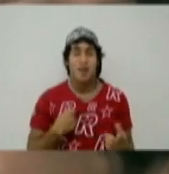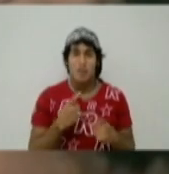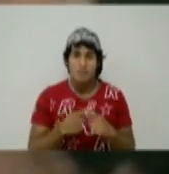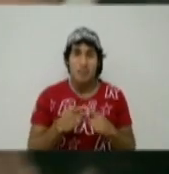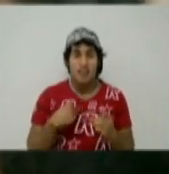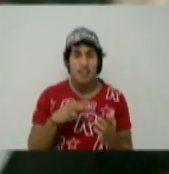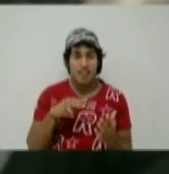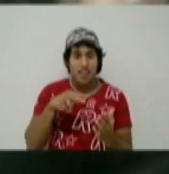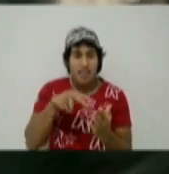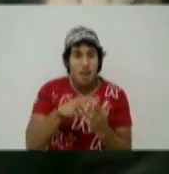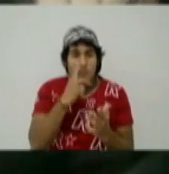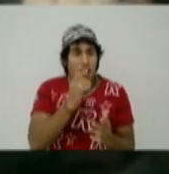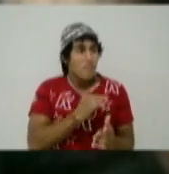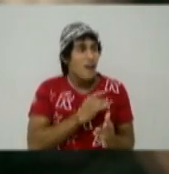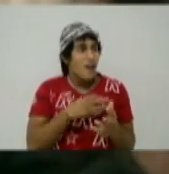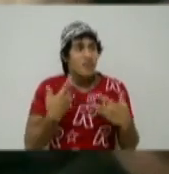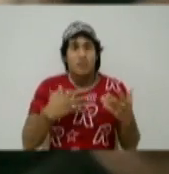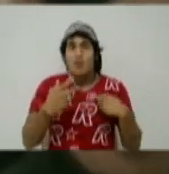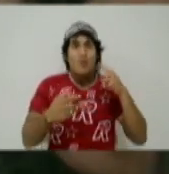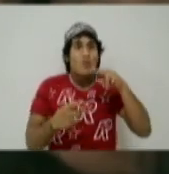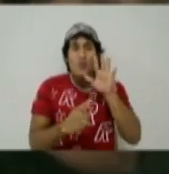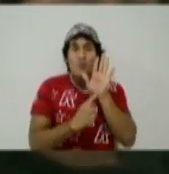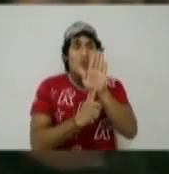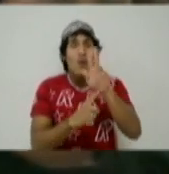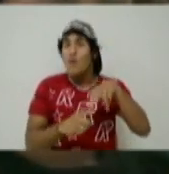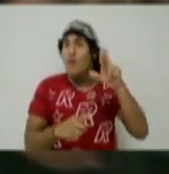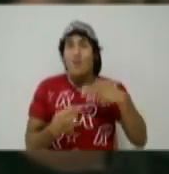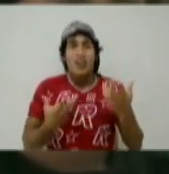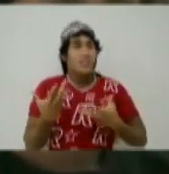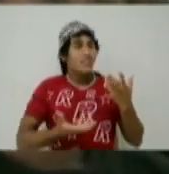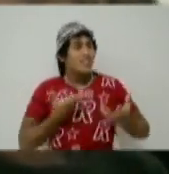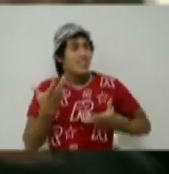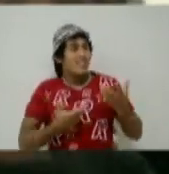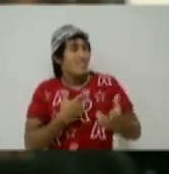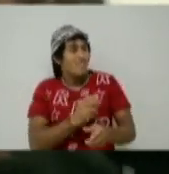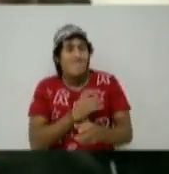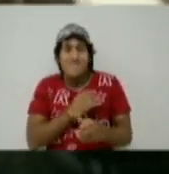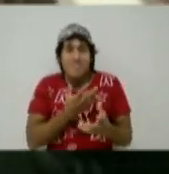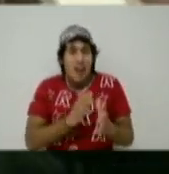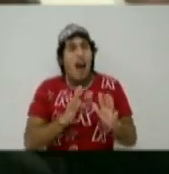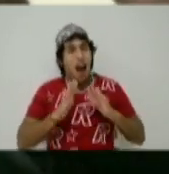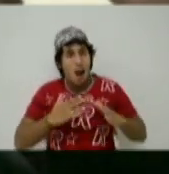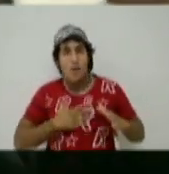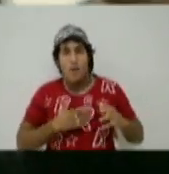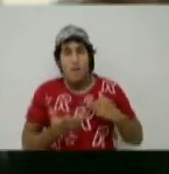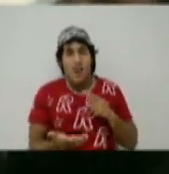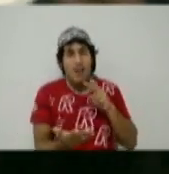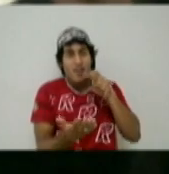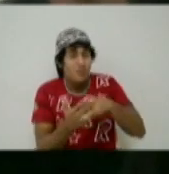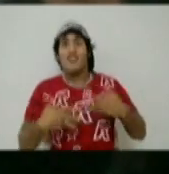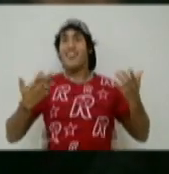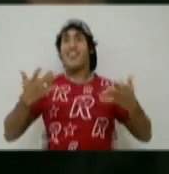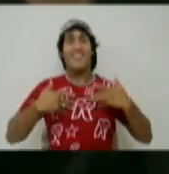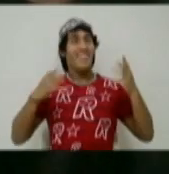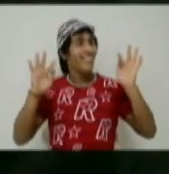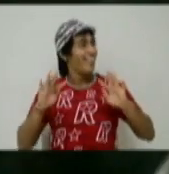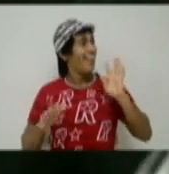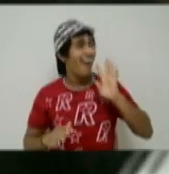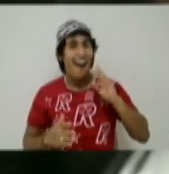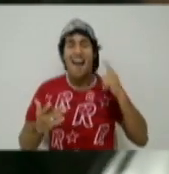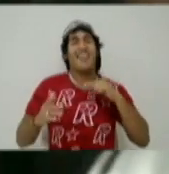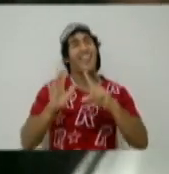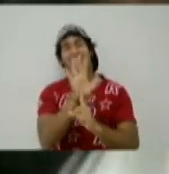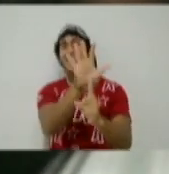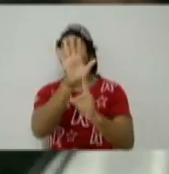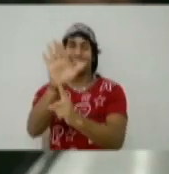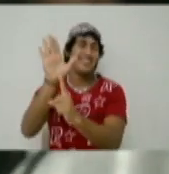As vezes quando a gente vai a gente se sente nervoso porque a gente nunca mostrou, a gente fica angustiado, mas depois a gente fica calmo e fica feliz porque quando a gente